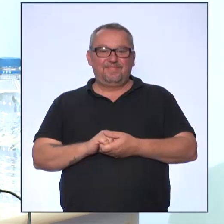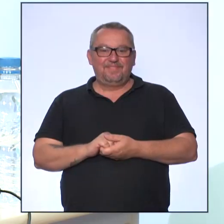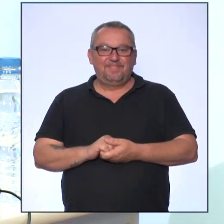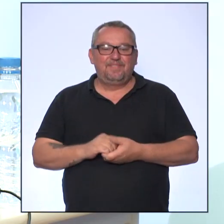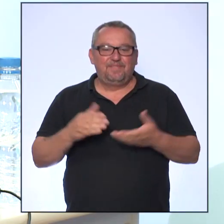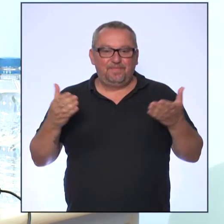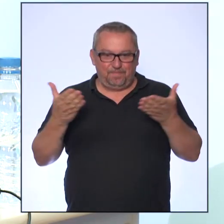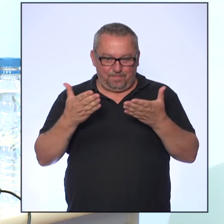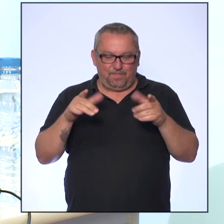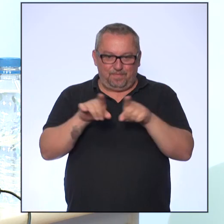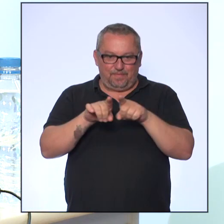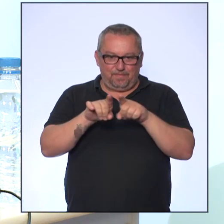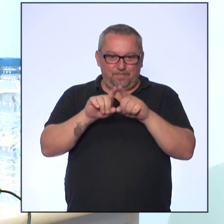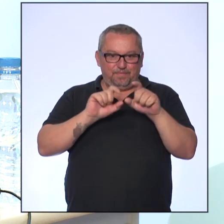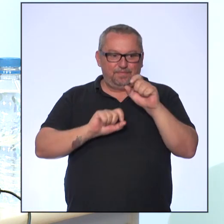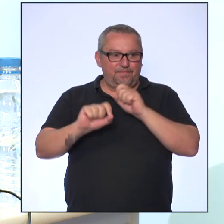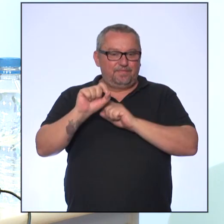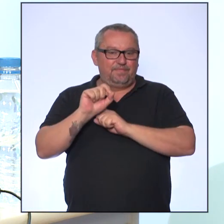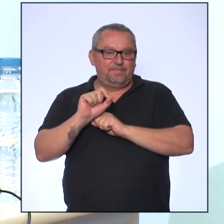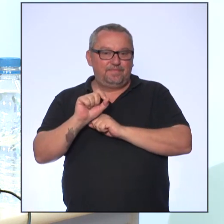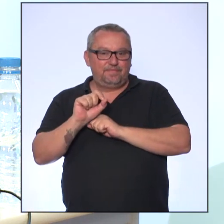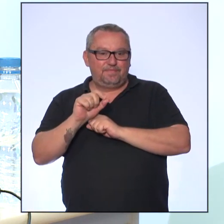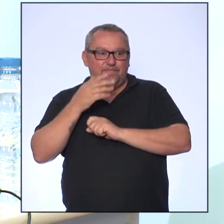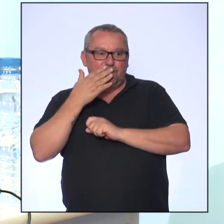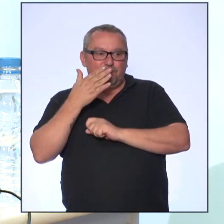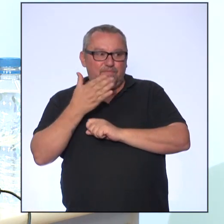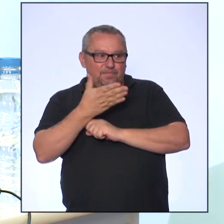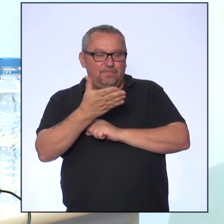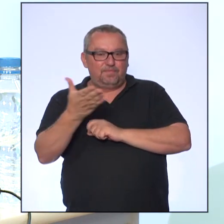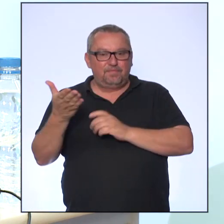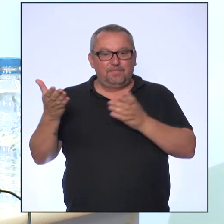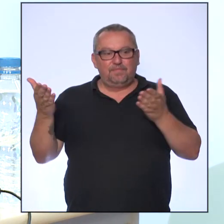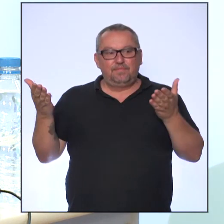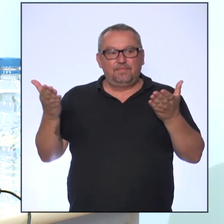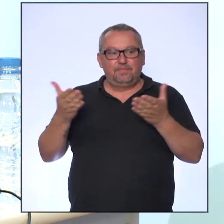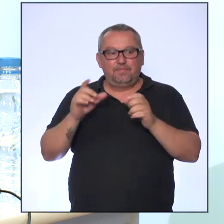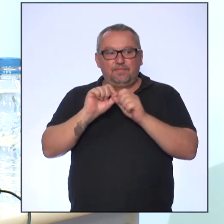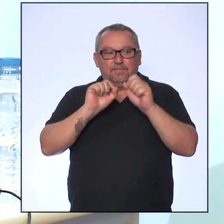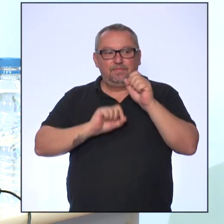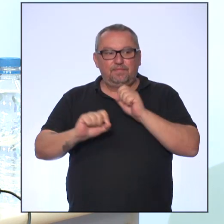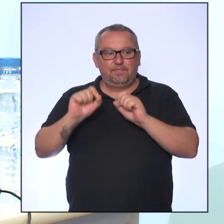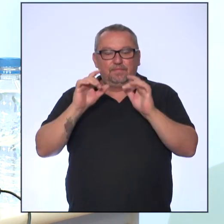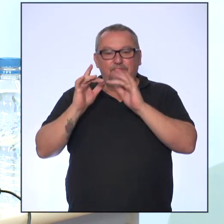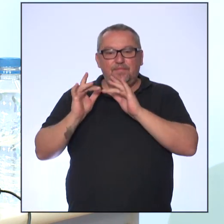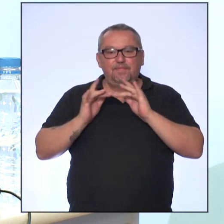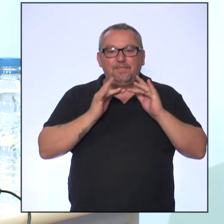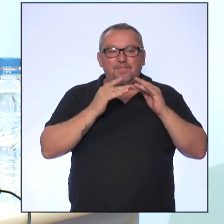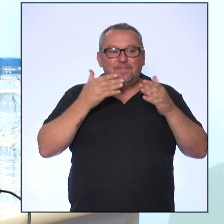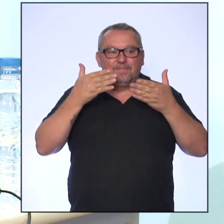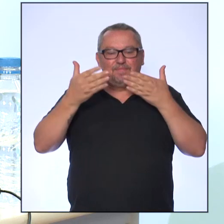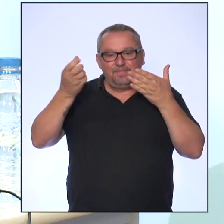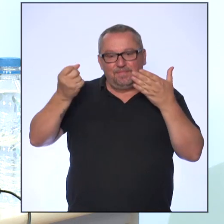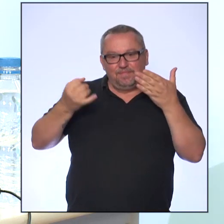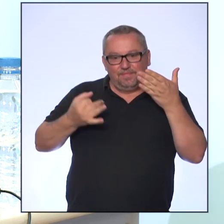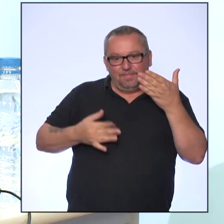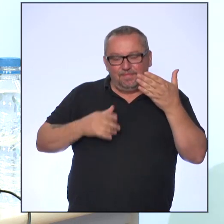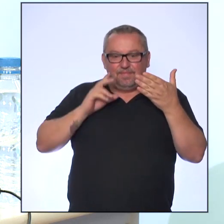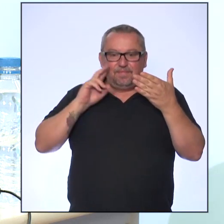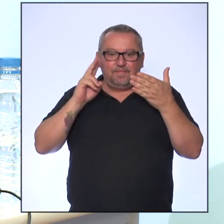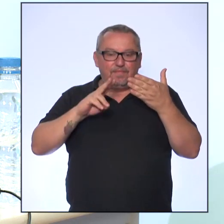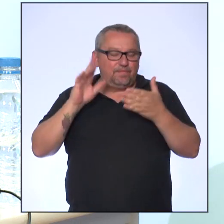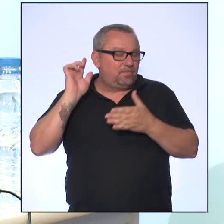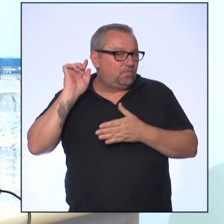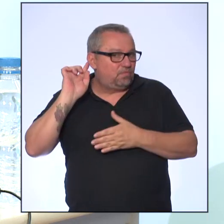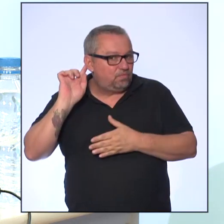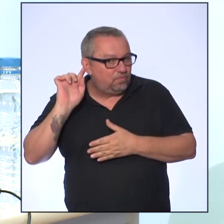Olá, pessoal. Então, eu vou pedir para vocês agora, a gente vai fazer uma interação pelo chat. Então, vocês vão ouvir com